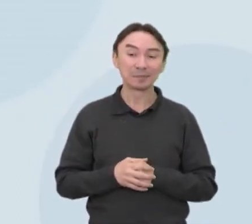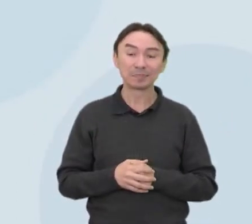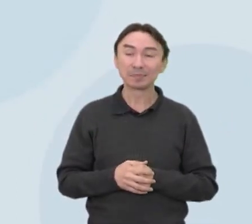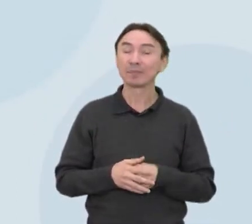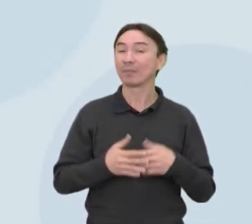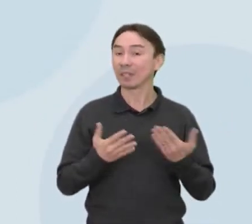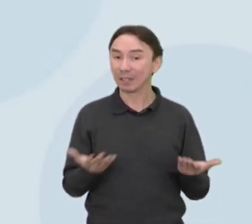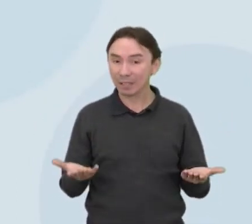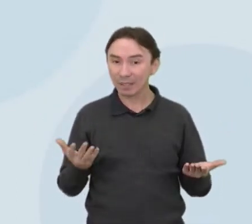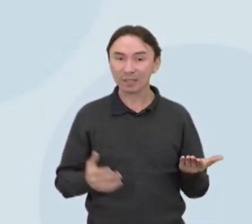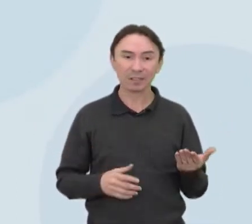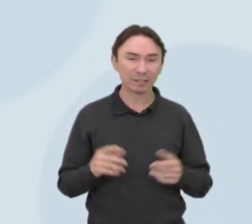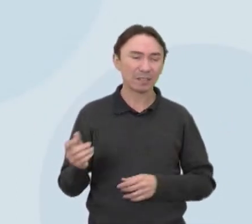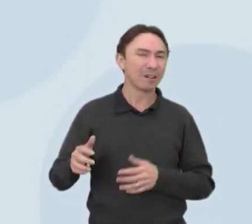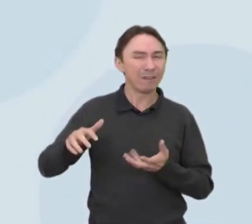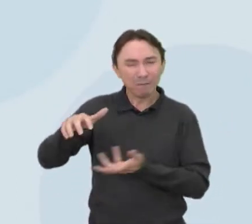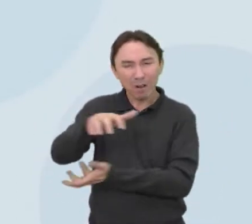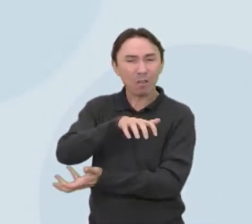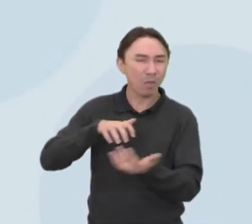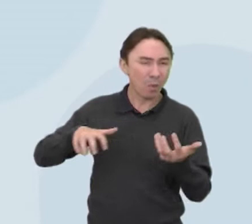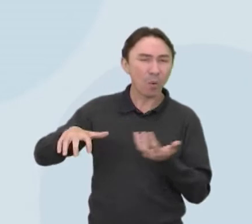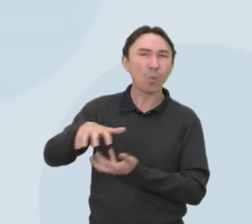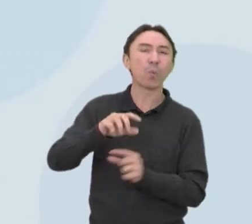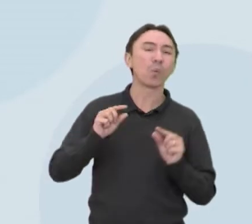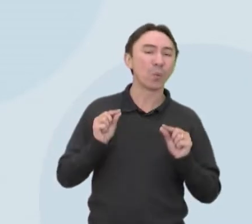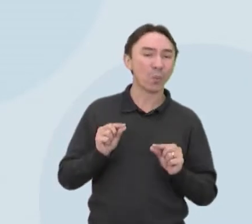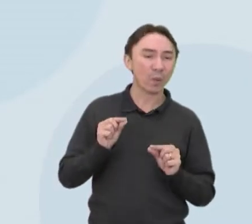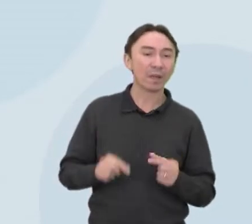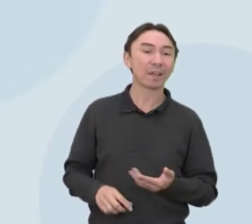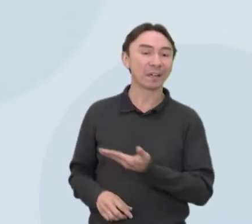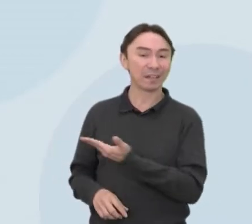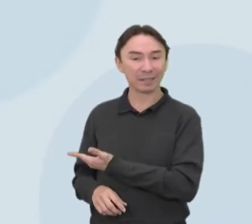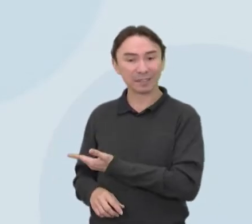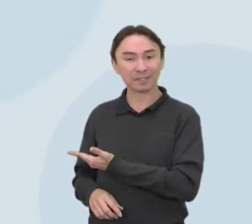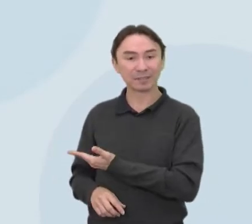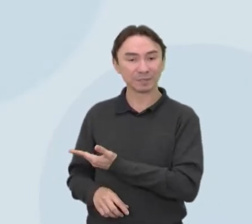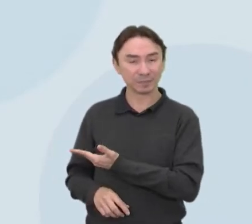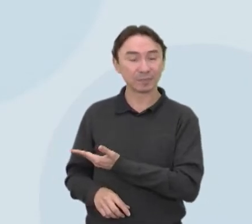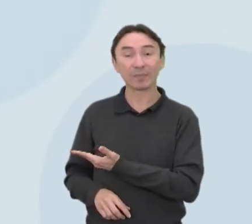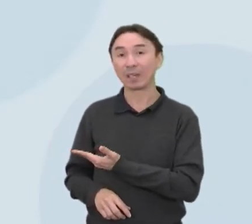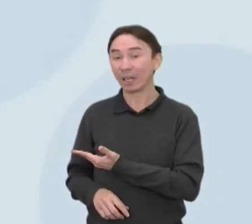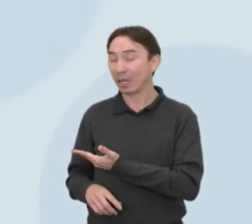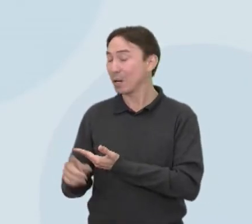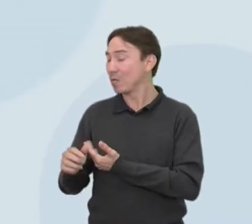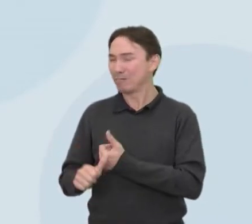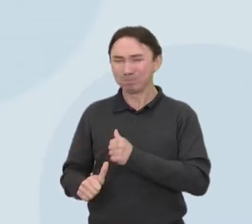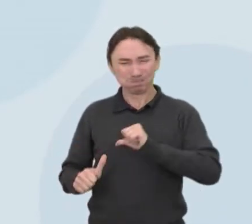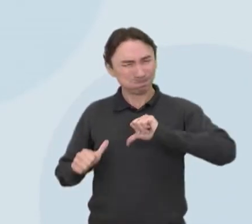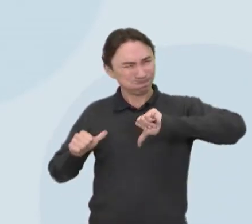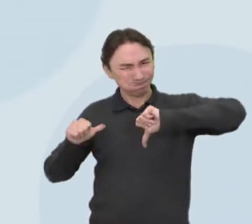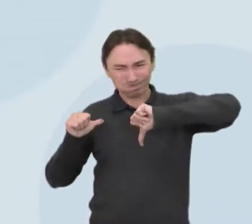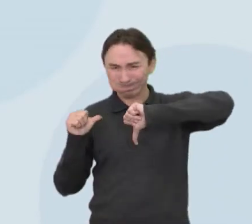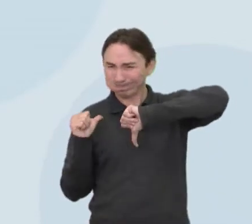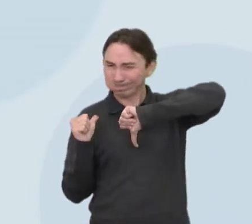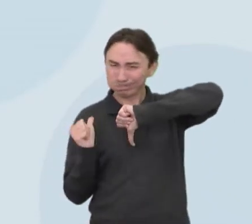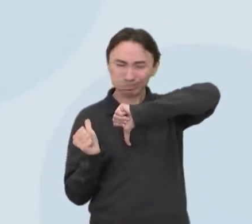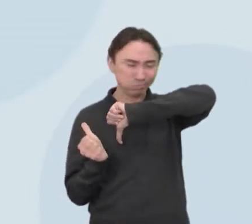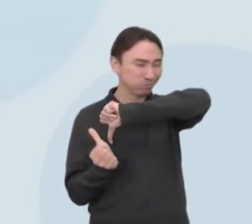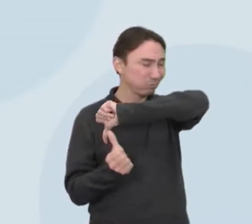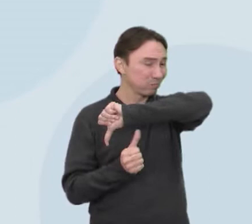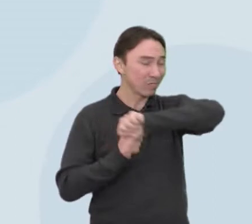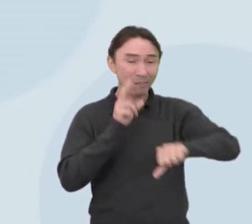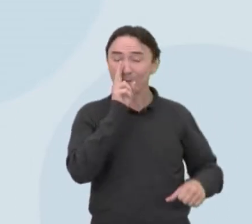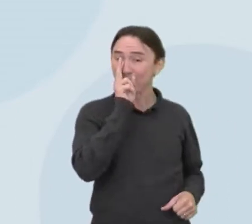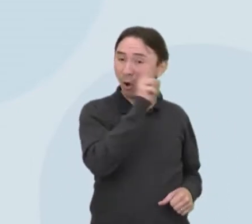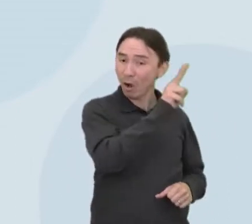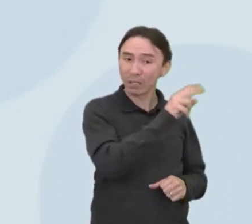que é o conceito de revolução, é comumente entendido como uma transformação radical de determinada estrutura